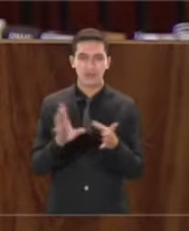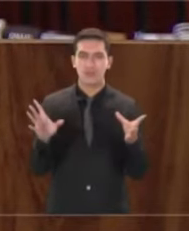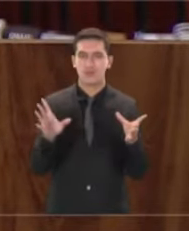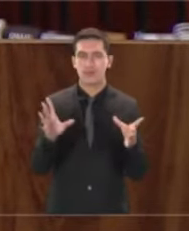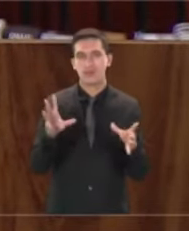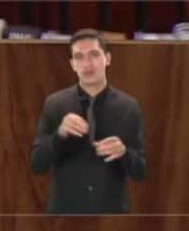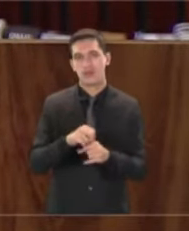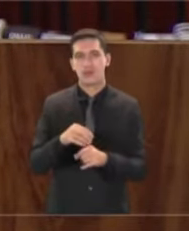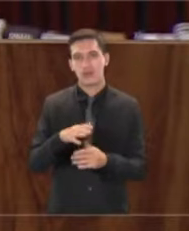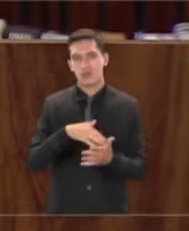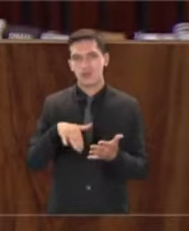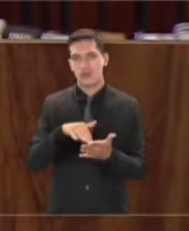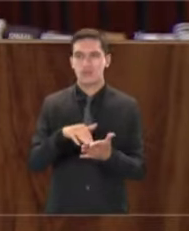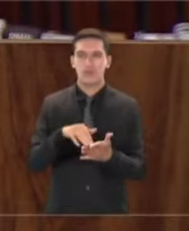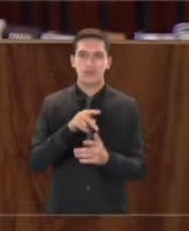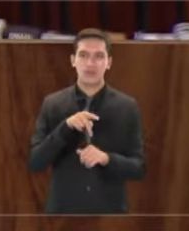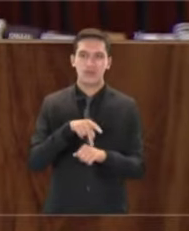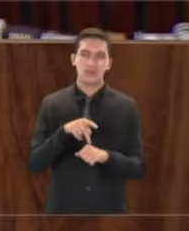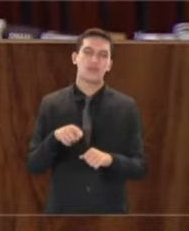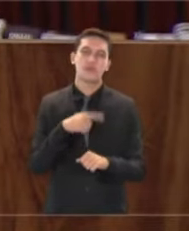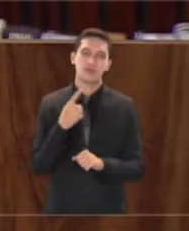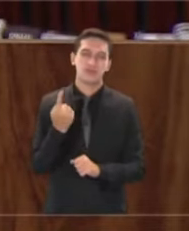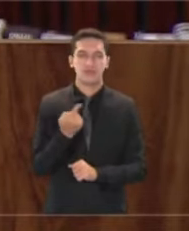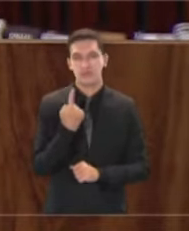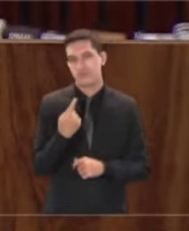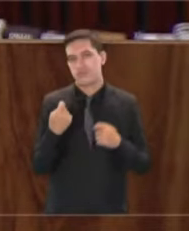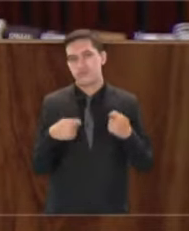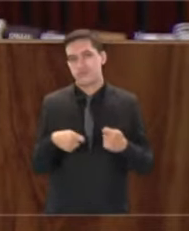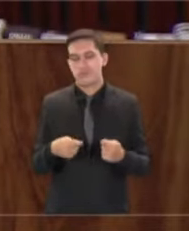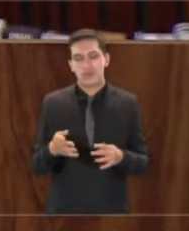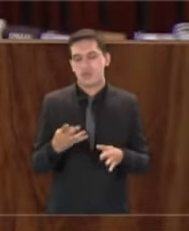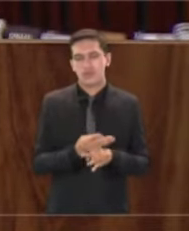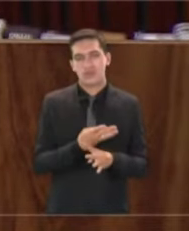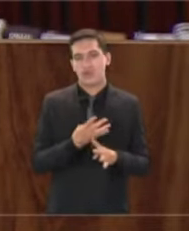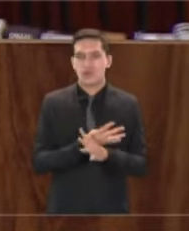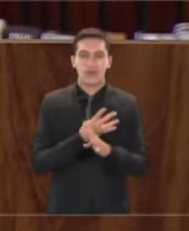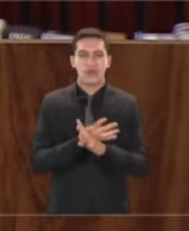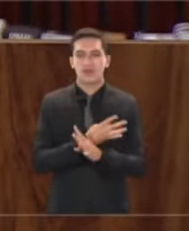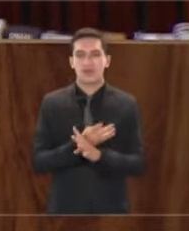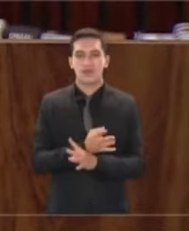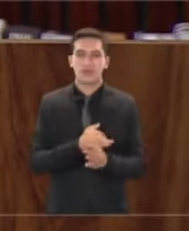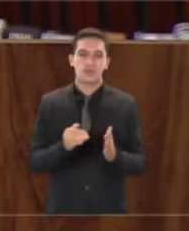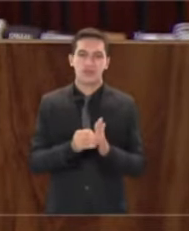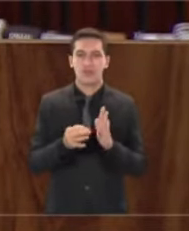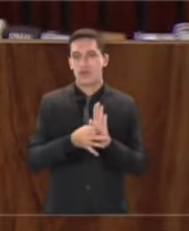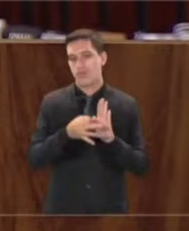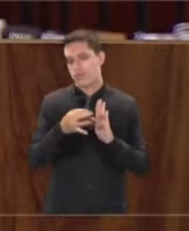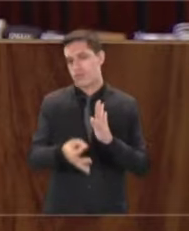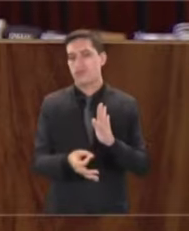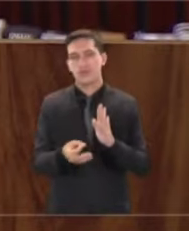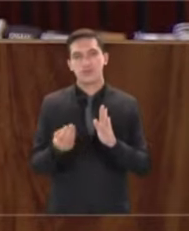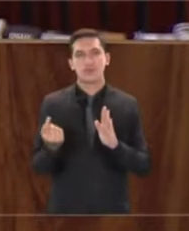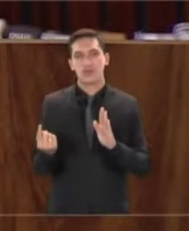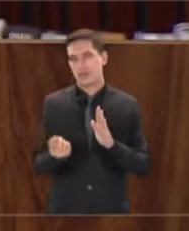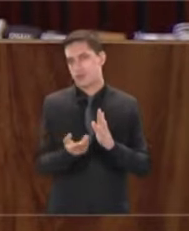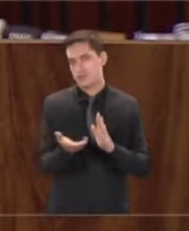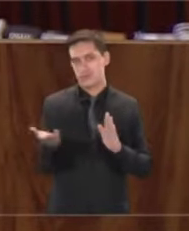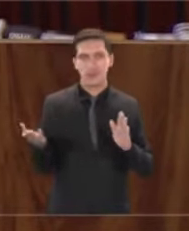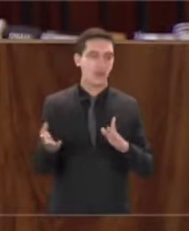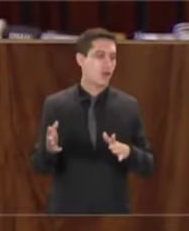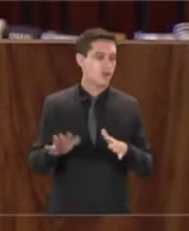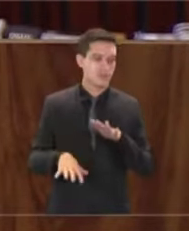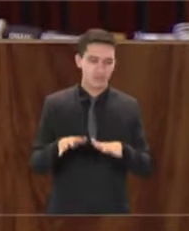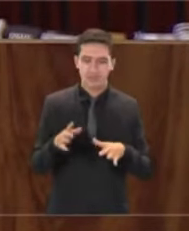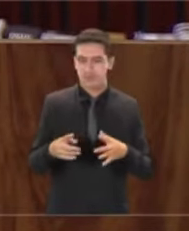democracia no mundo ocidental. É isso, temos que suportar essas opiniões tão